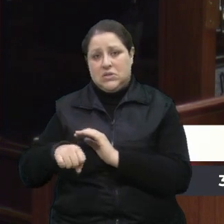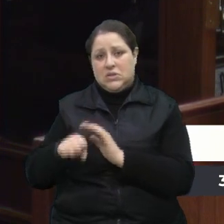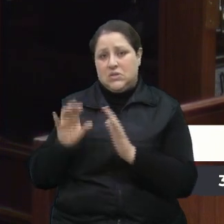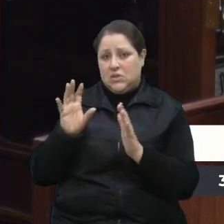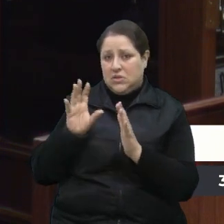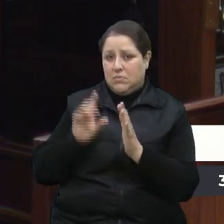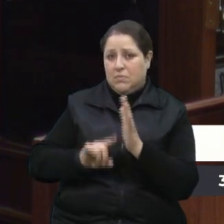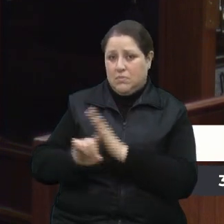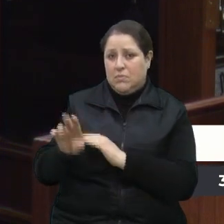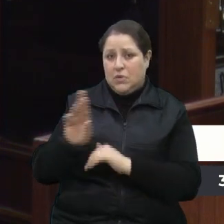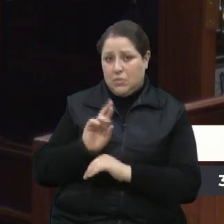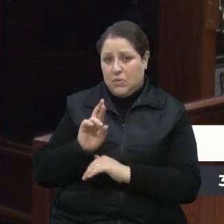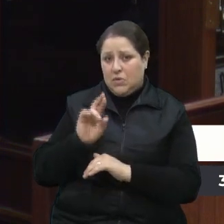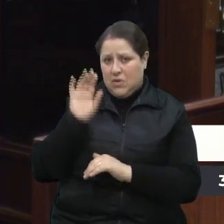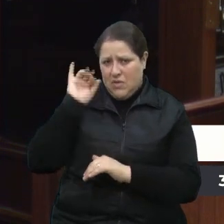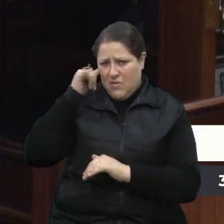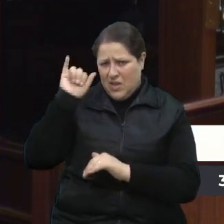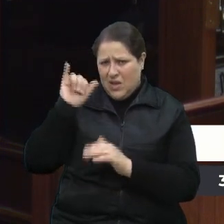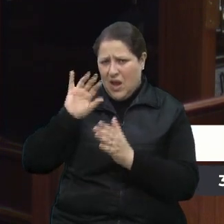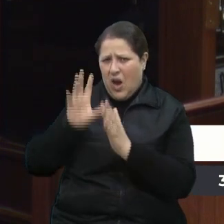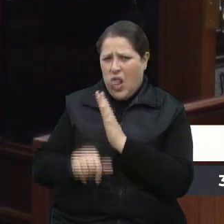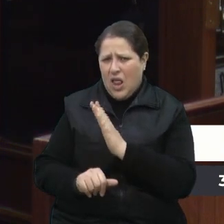que alguém me respondeu evitar